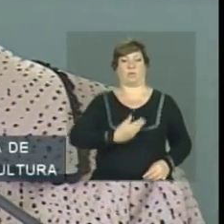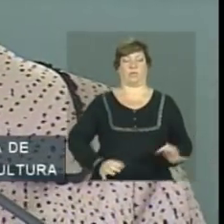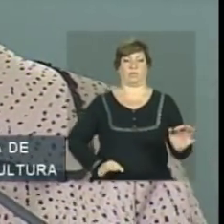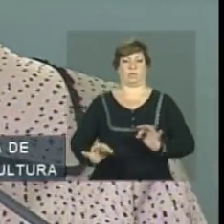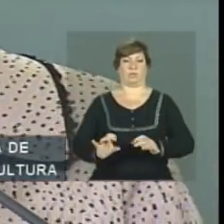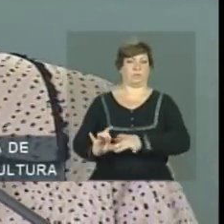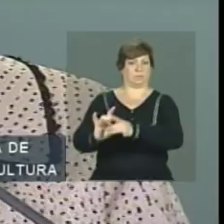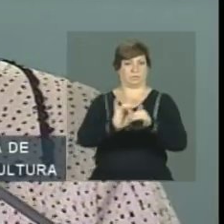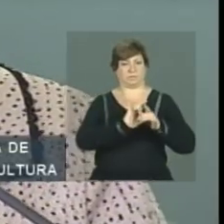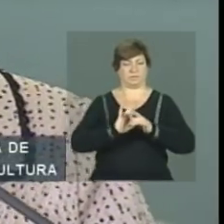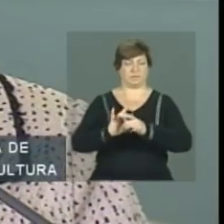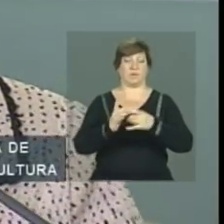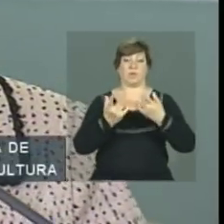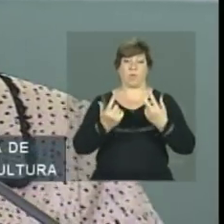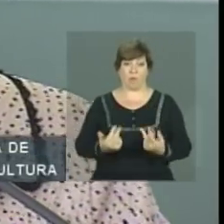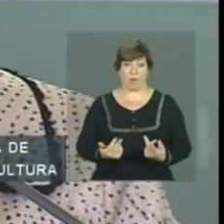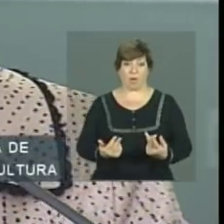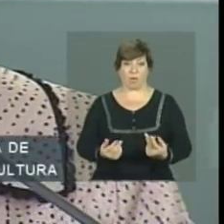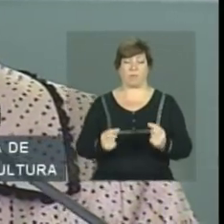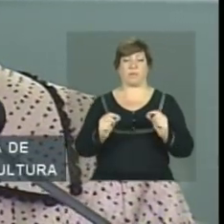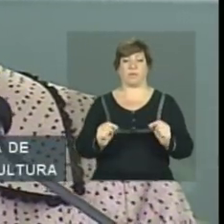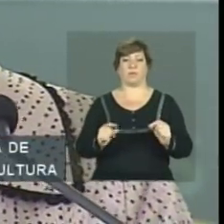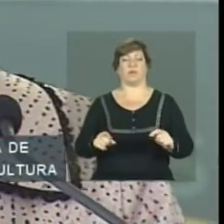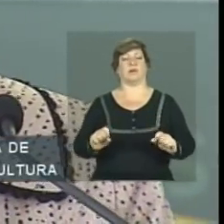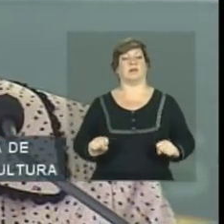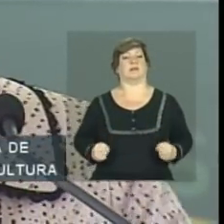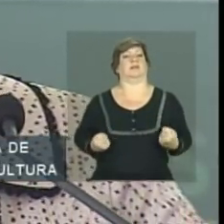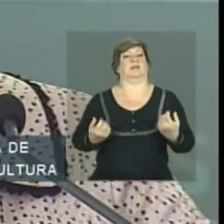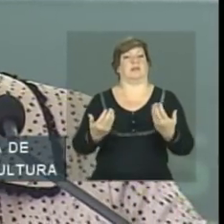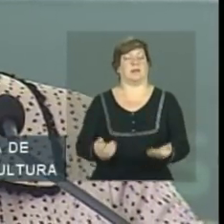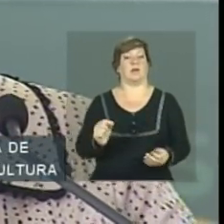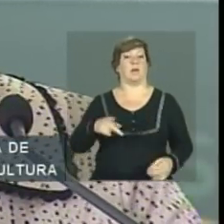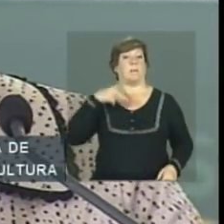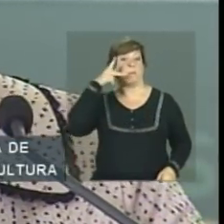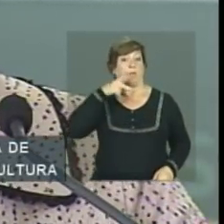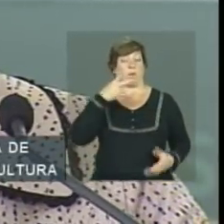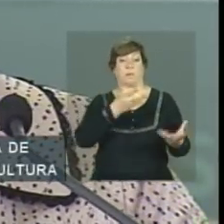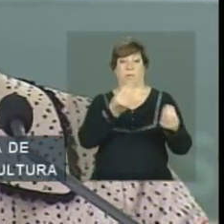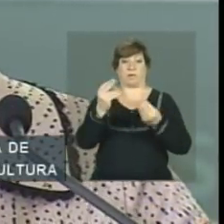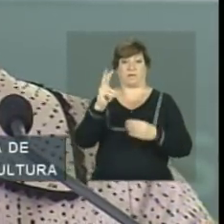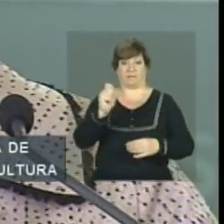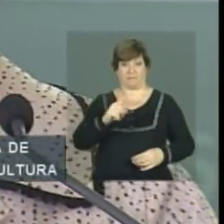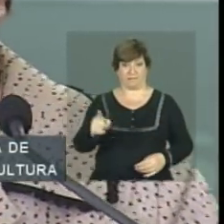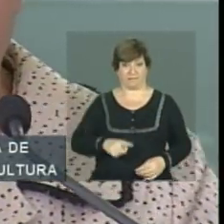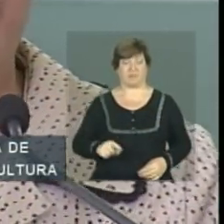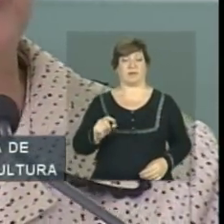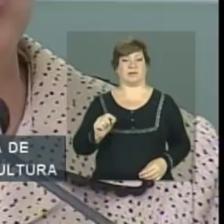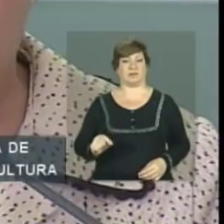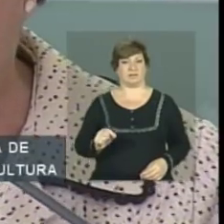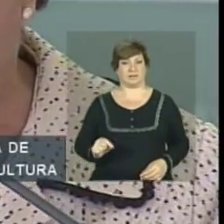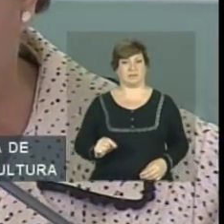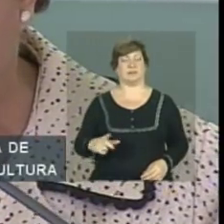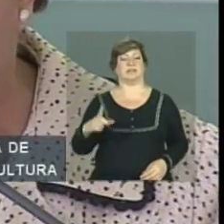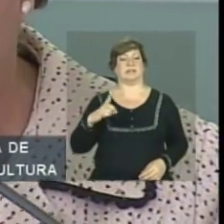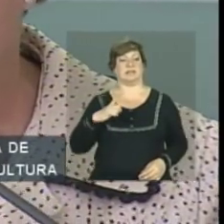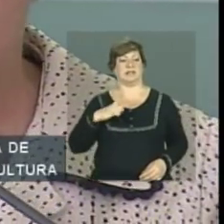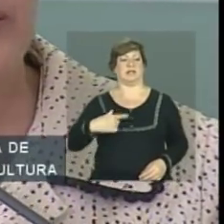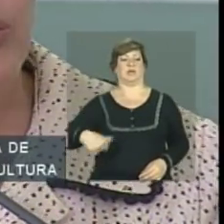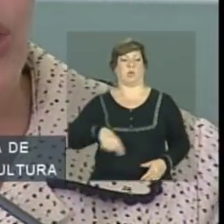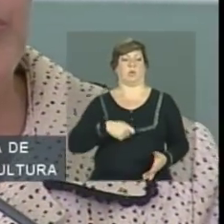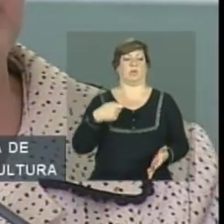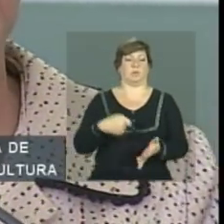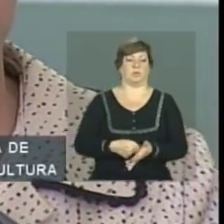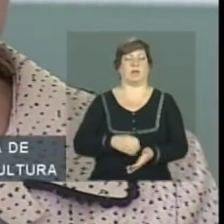coalizão, assim como a dedicação que a política muitas vezes acaba por nos impor